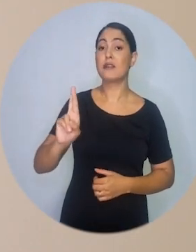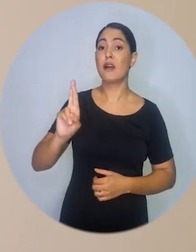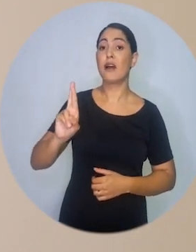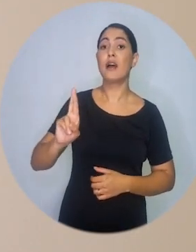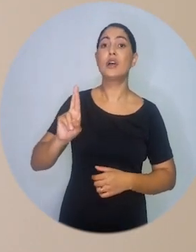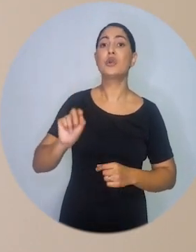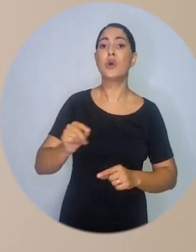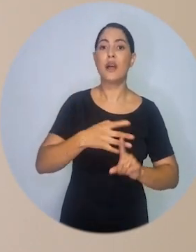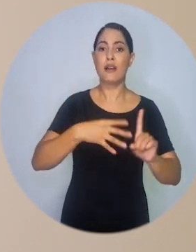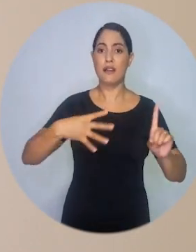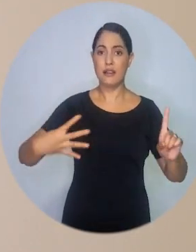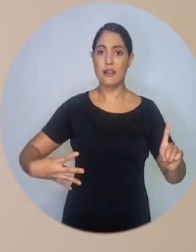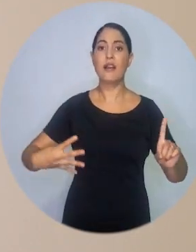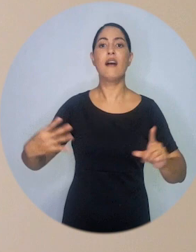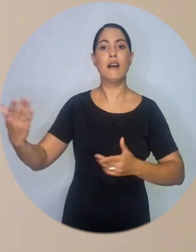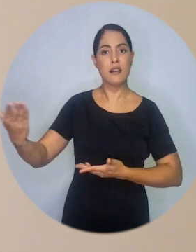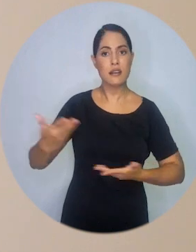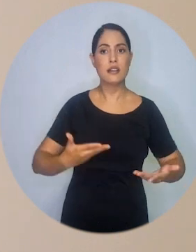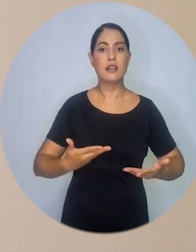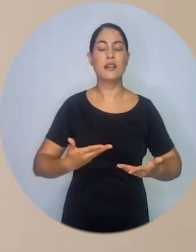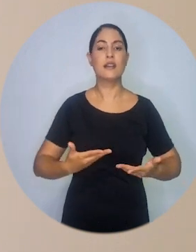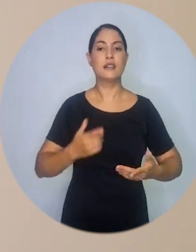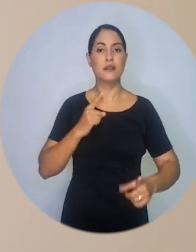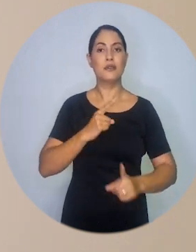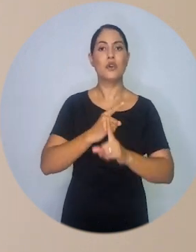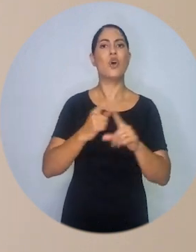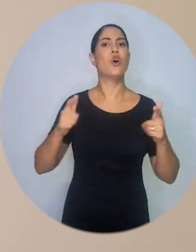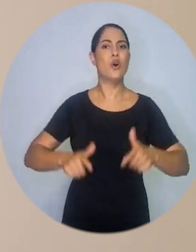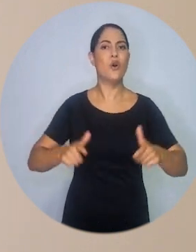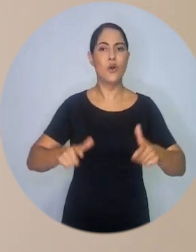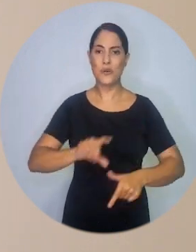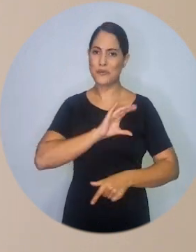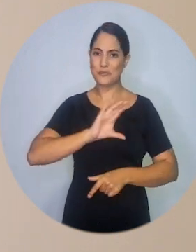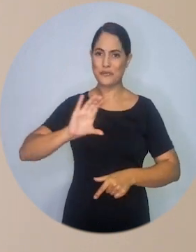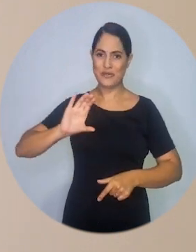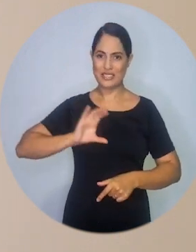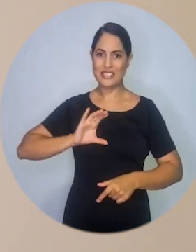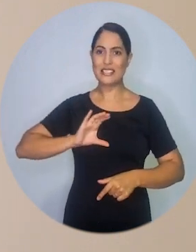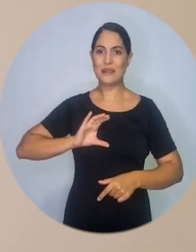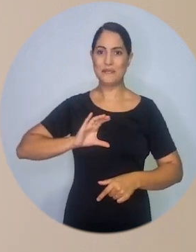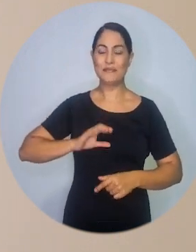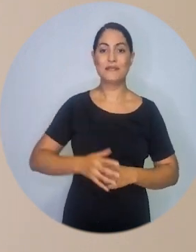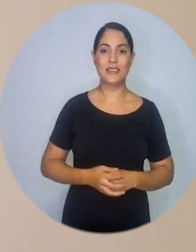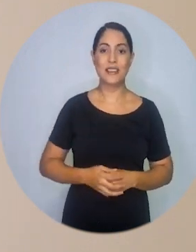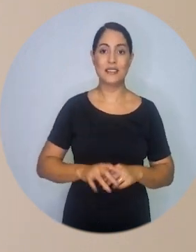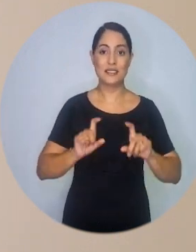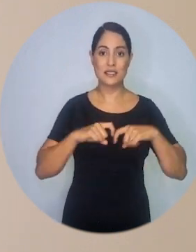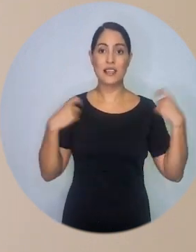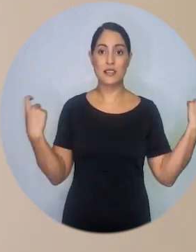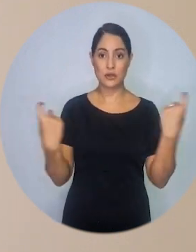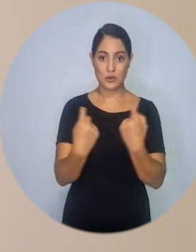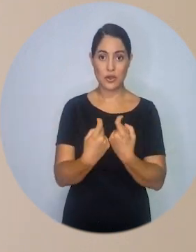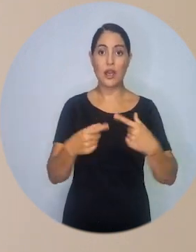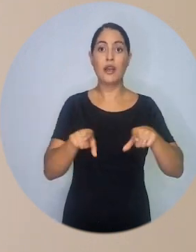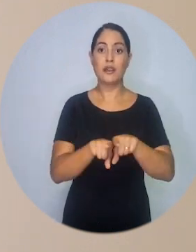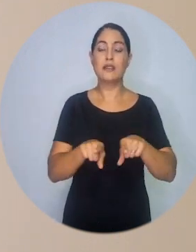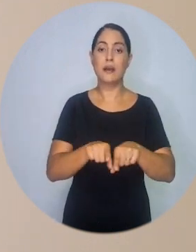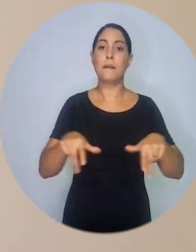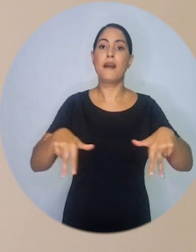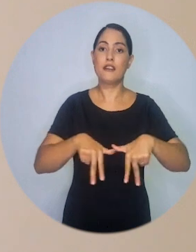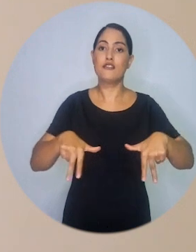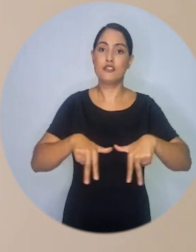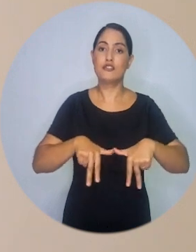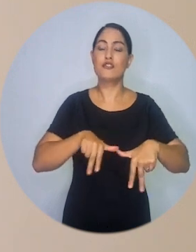representantes de entidades LGBTQIA+. O encontro foi organizado pela Comissão Especial da Diversidade Sexual e de Gênero do